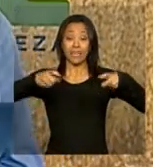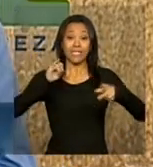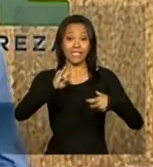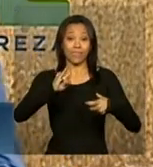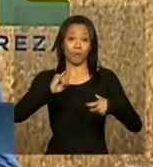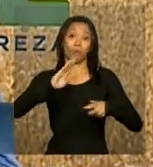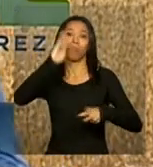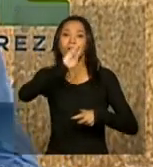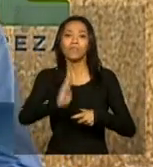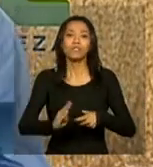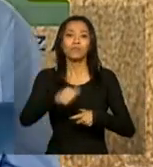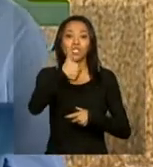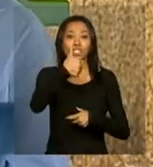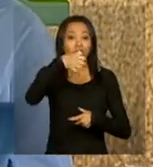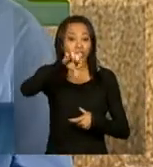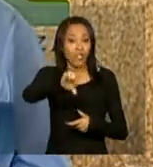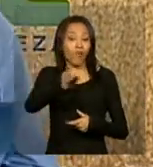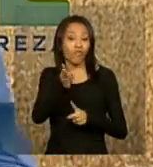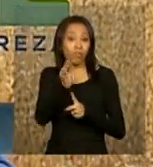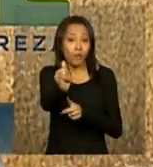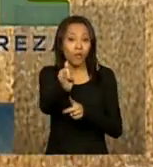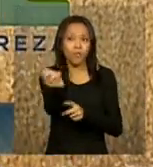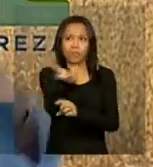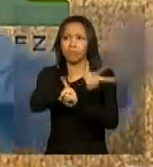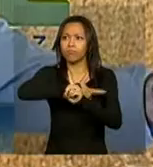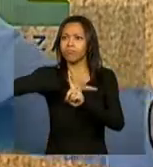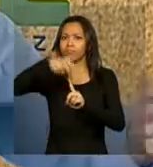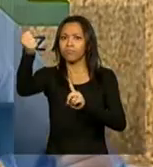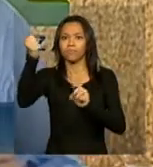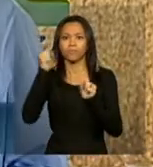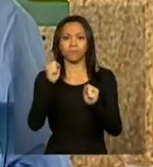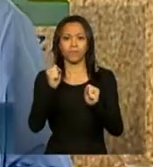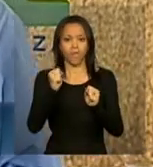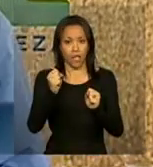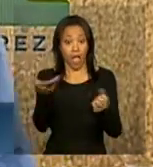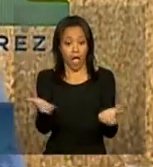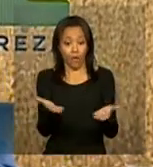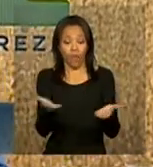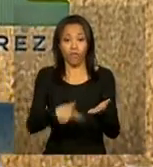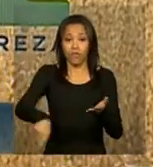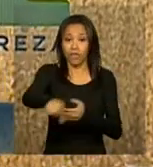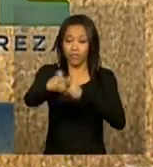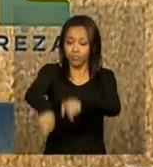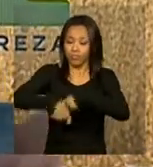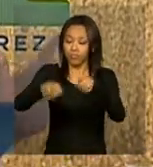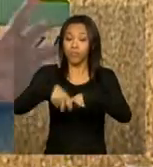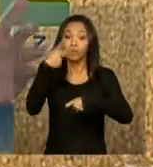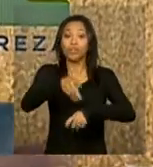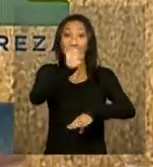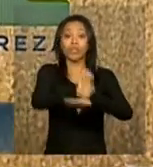19 bilhões do superávit da produção primária, vem aí do agronegócio de Mato Grosso